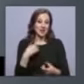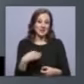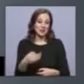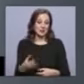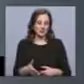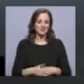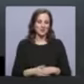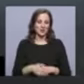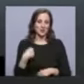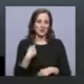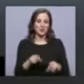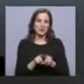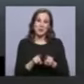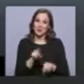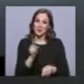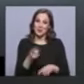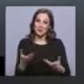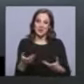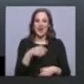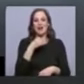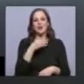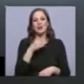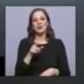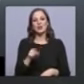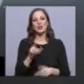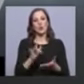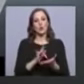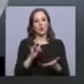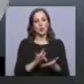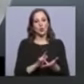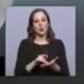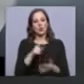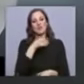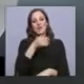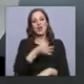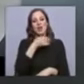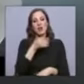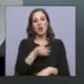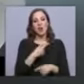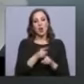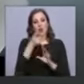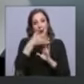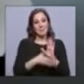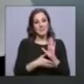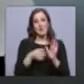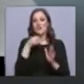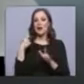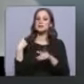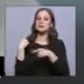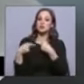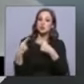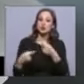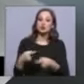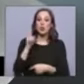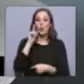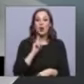normal pelo lado da fala logo na capa de tradições das mulheres